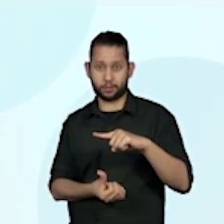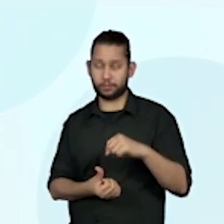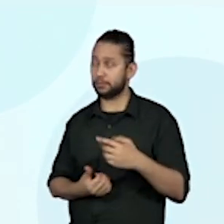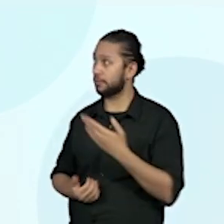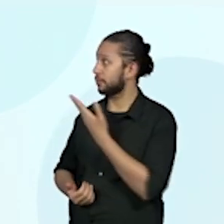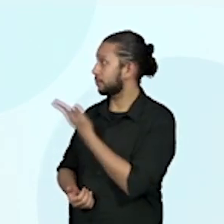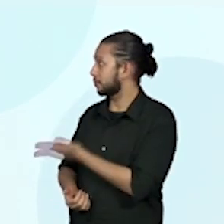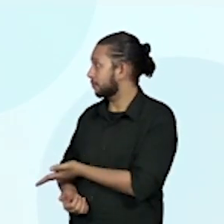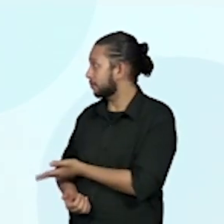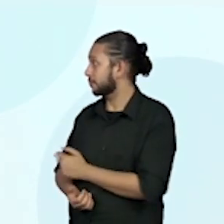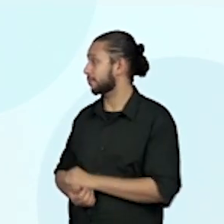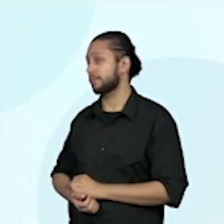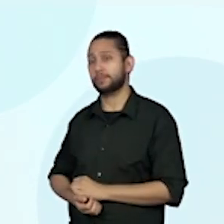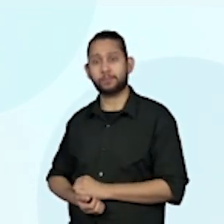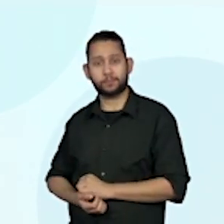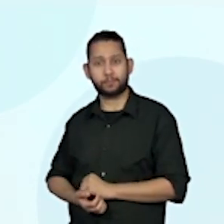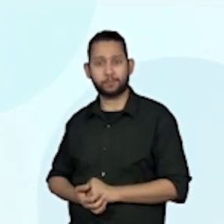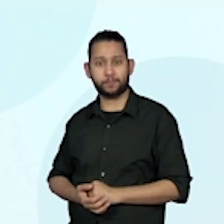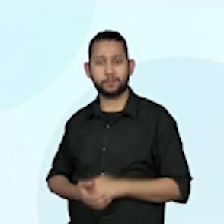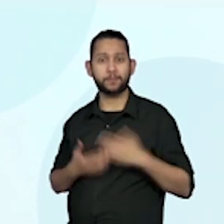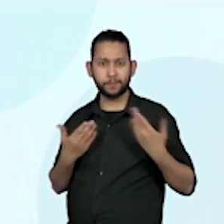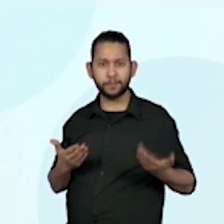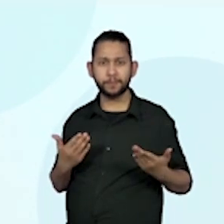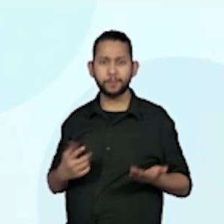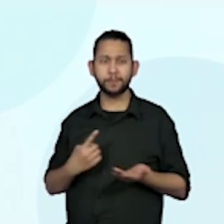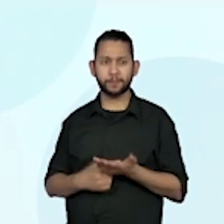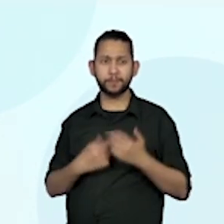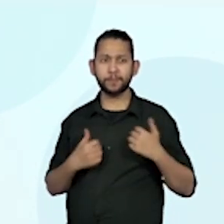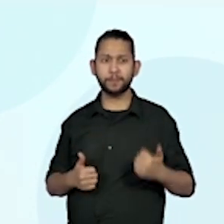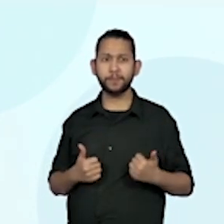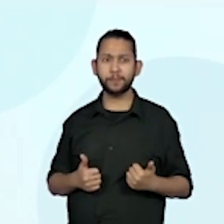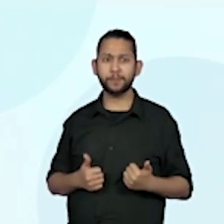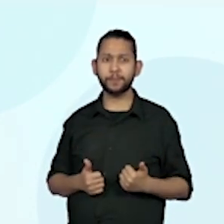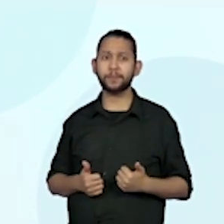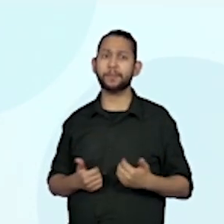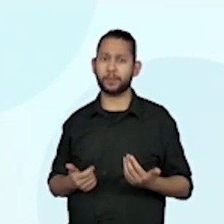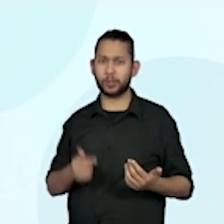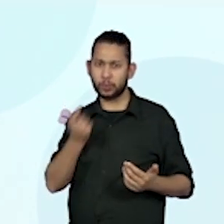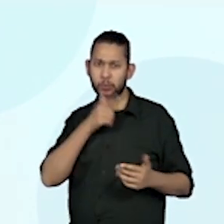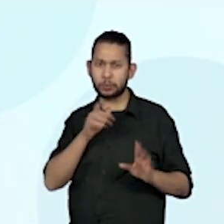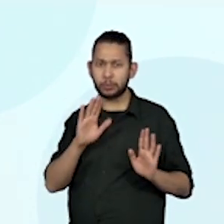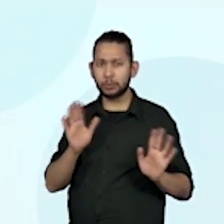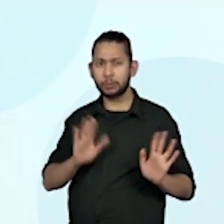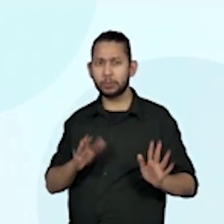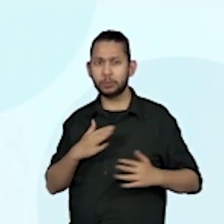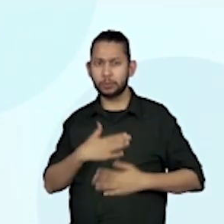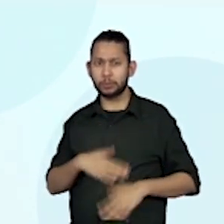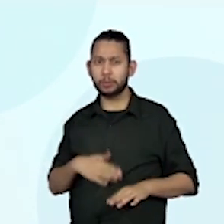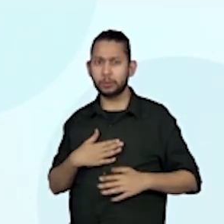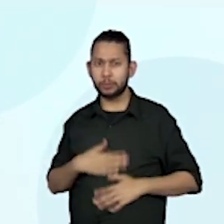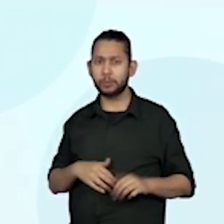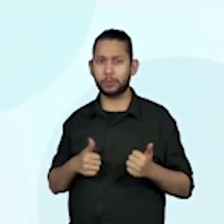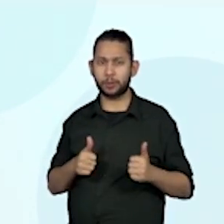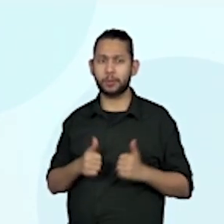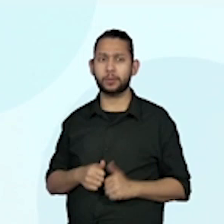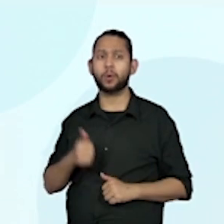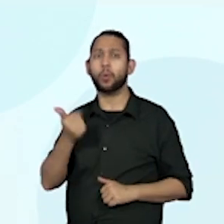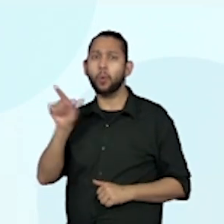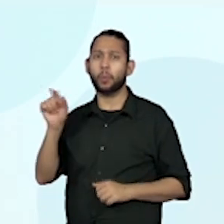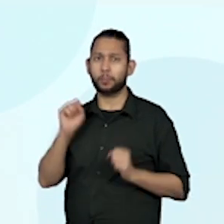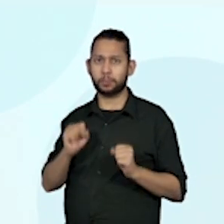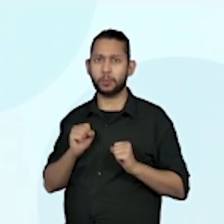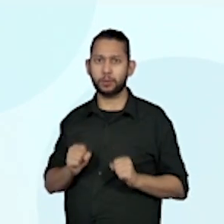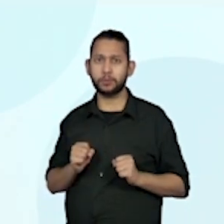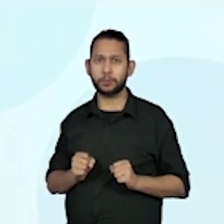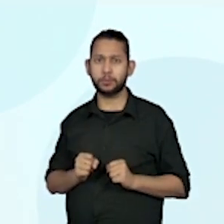ainda me resta de pizza, certo? Até aí tudo bem? Podemos ir para a próxima?